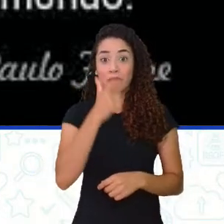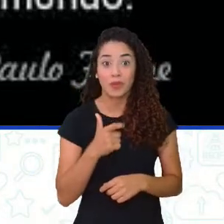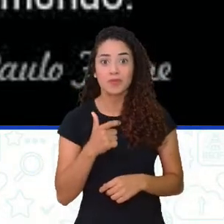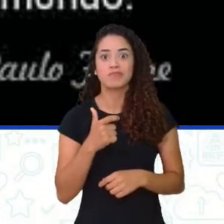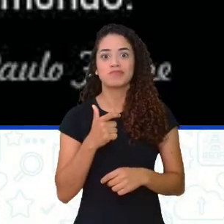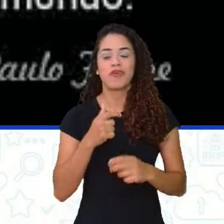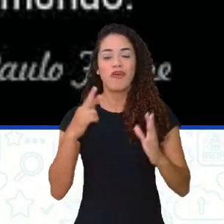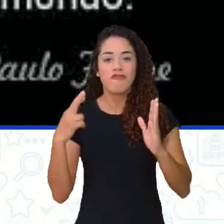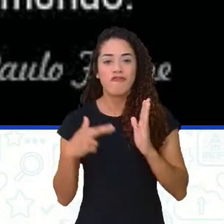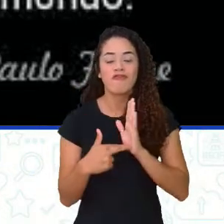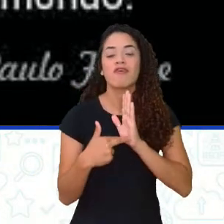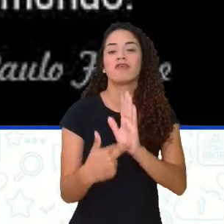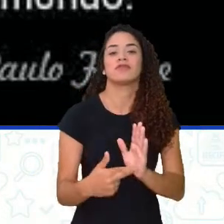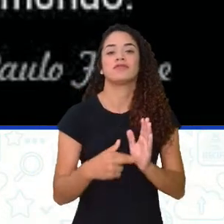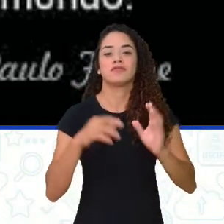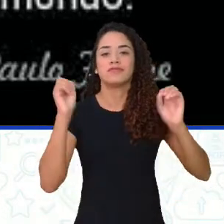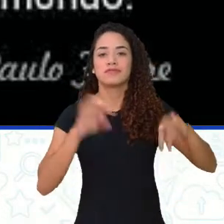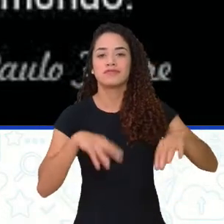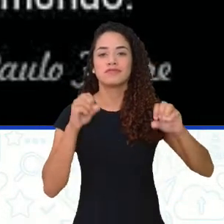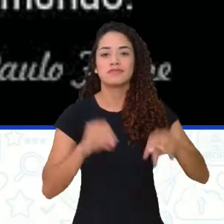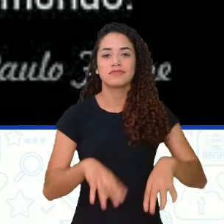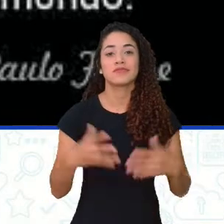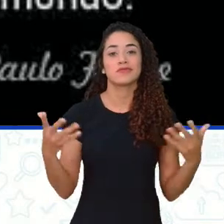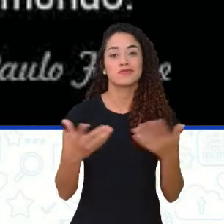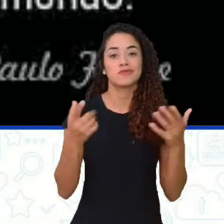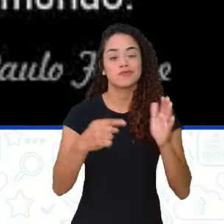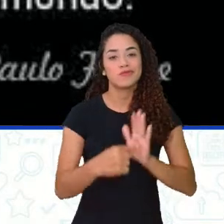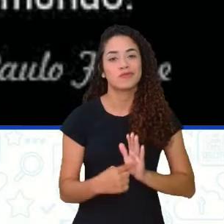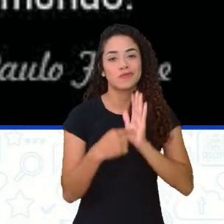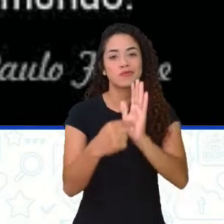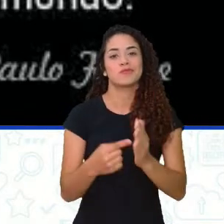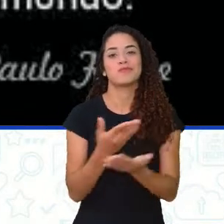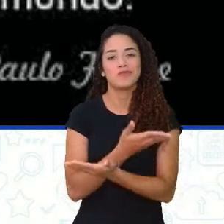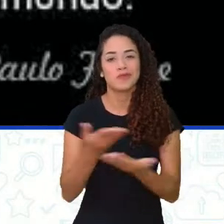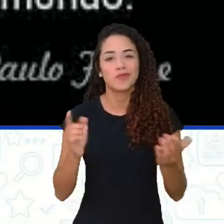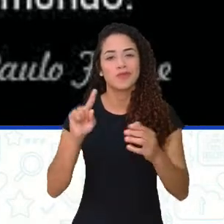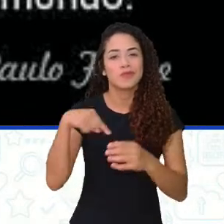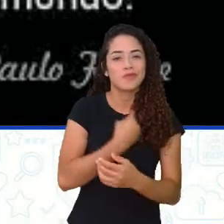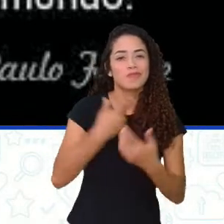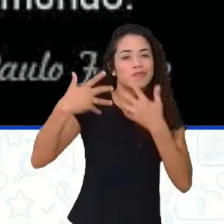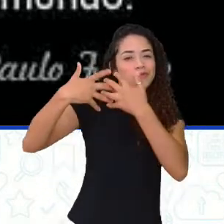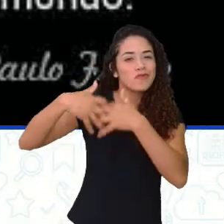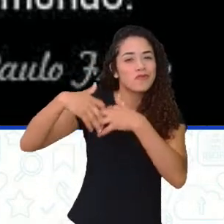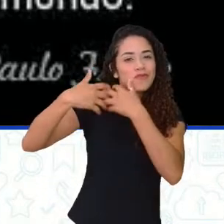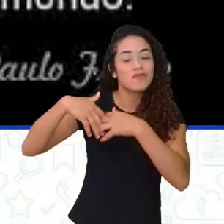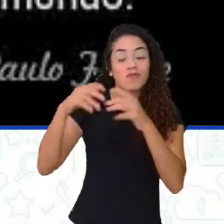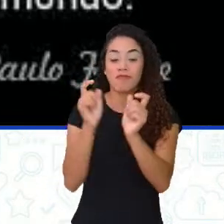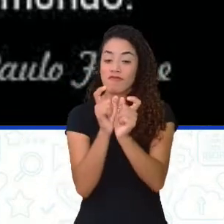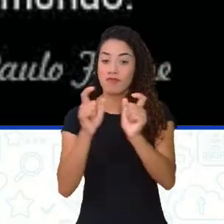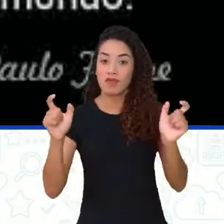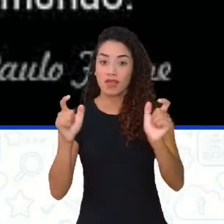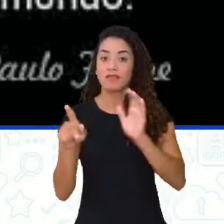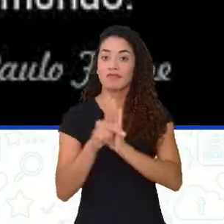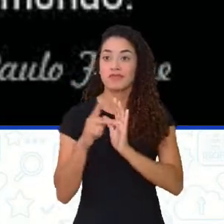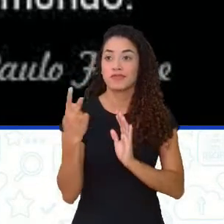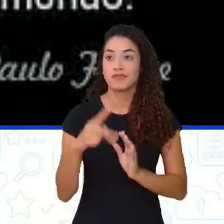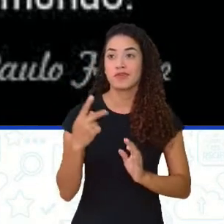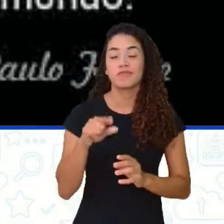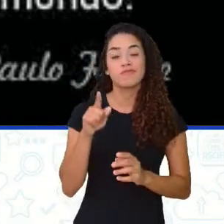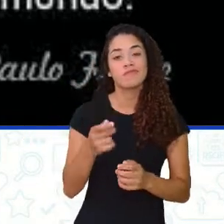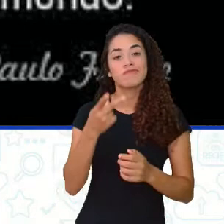educação. E eu trouxe para vocês, para a gente falar um pouquinho, para a gente refletir a respeito de uma das falas dele, onde ele diz